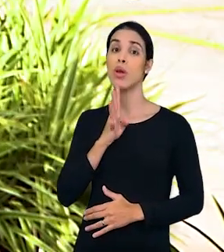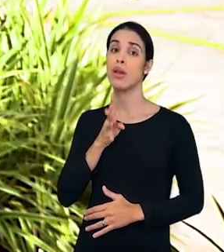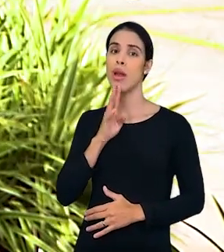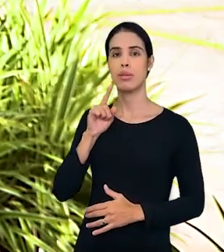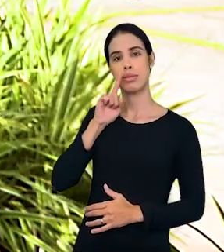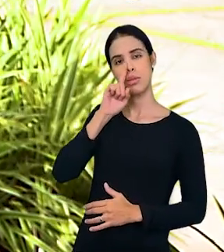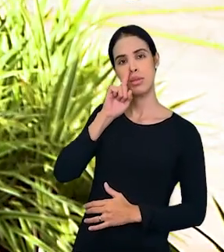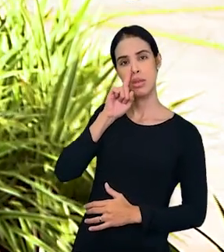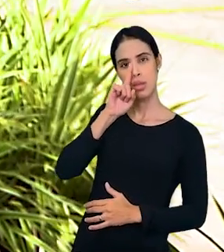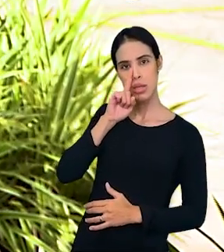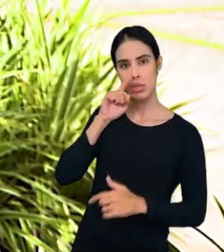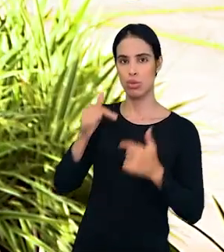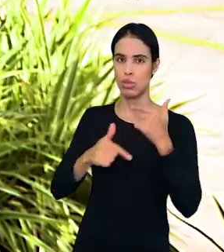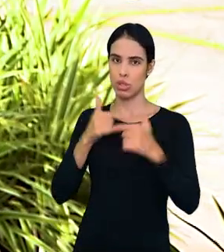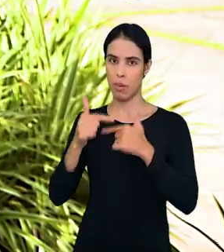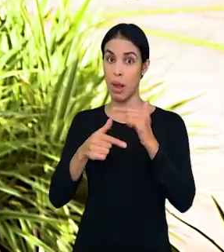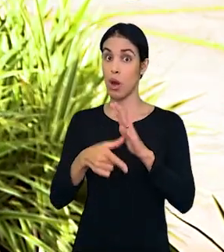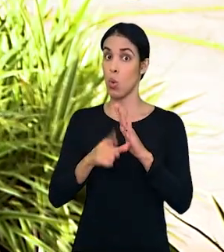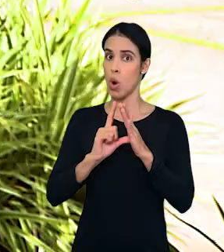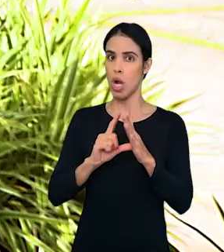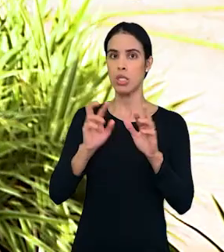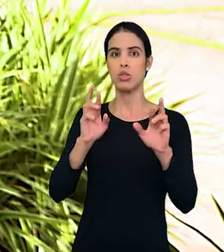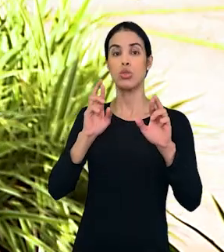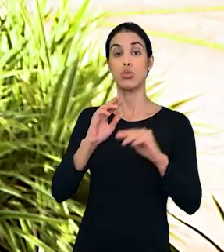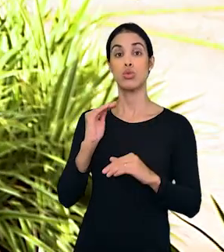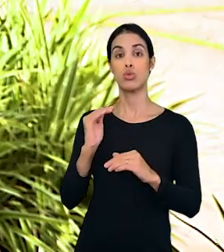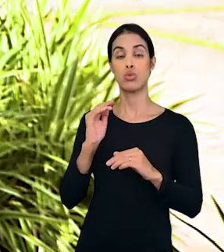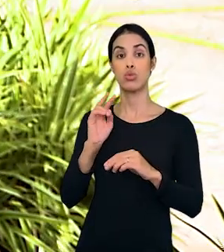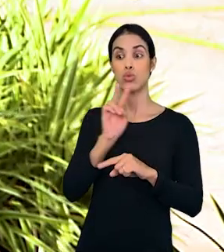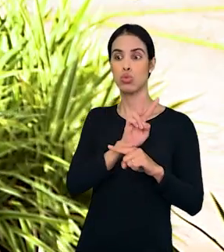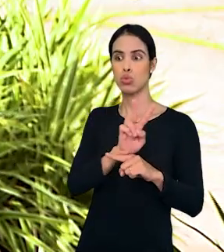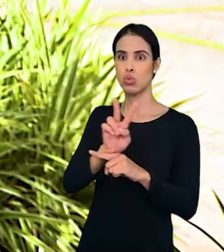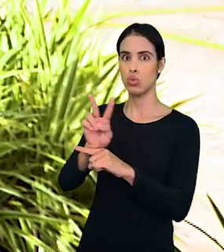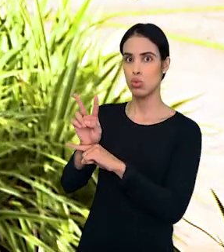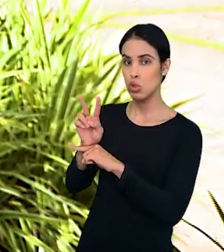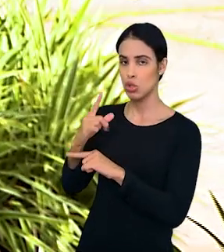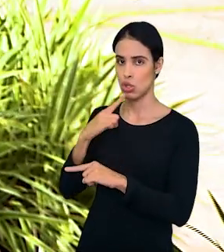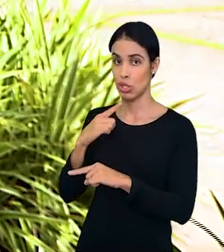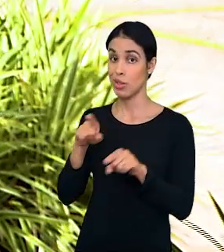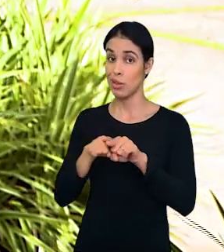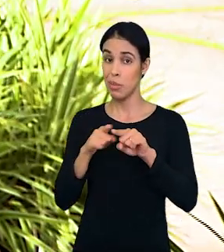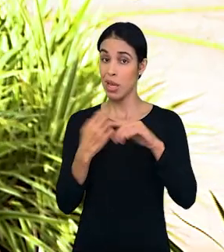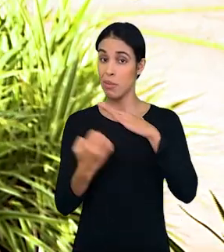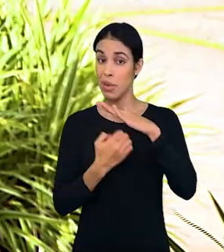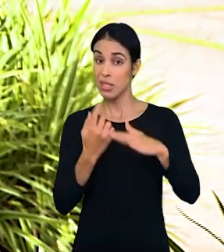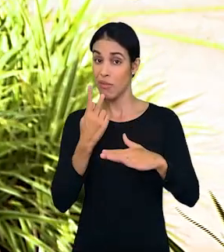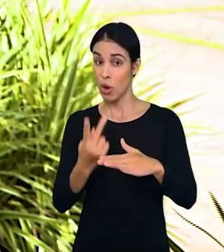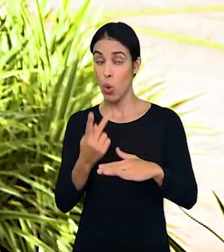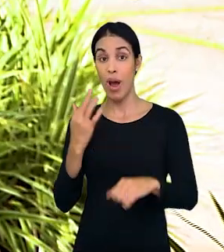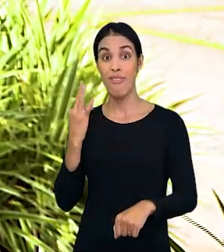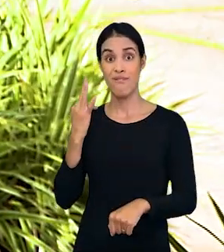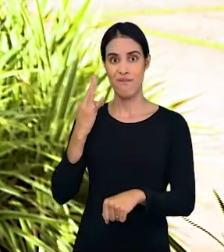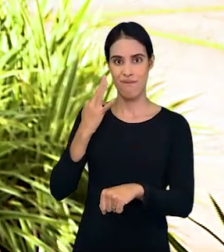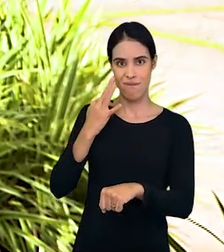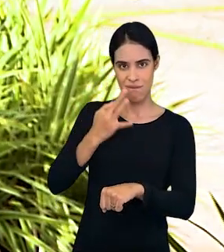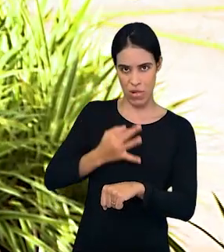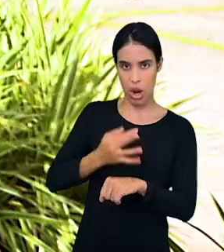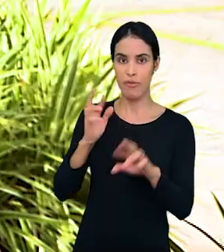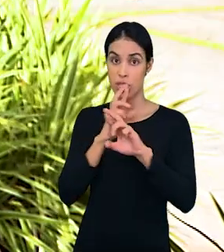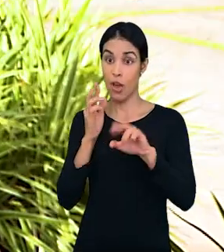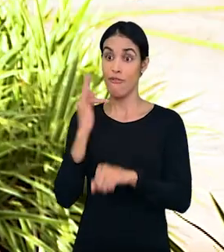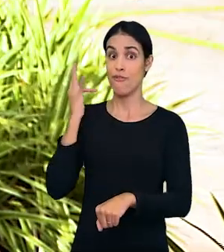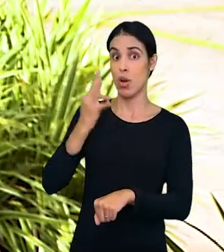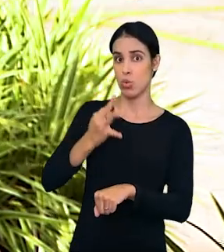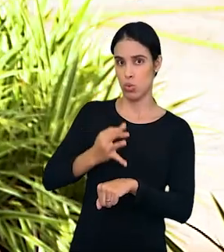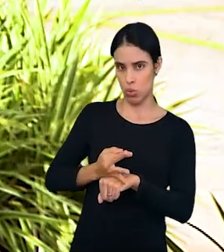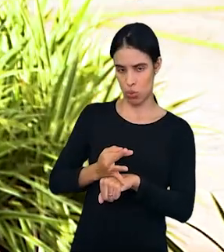riscos das atividades que eram planejadas e supervisionadas. Alegou ainda que as faltas apontadas pela